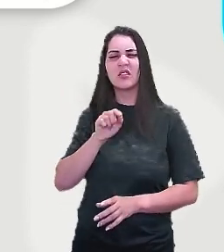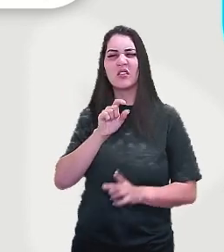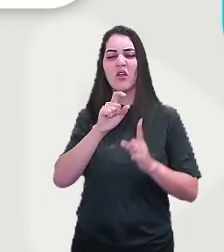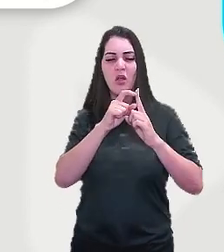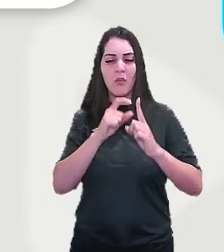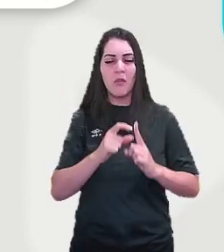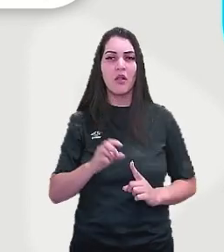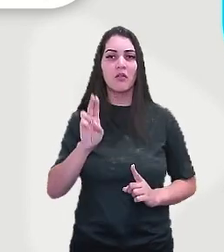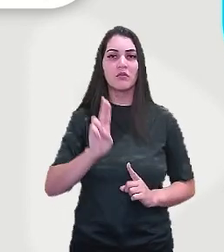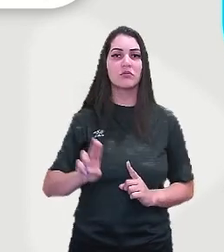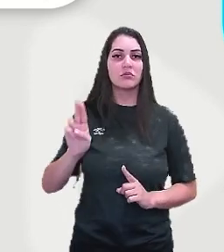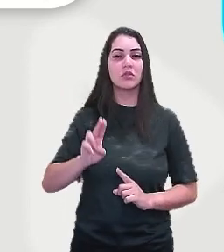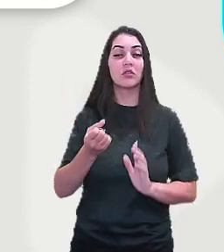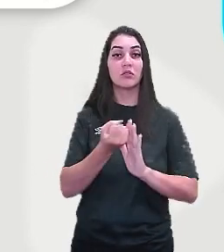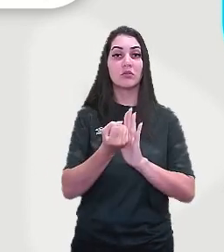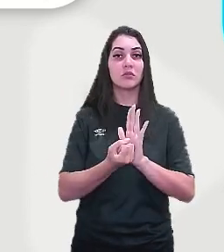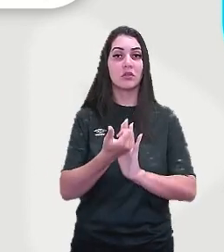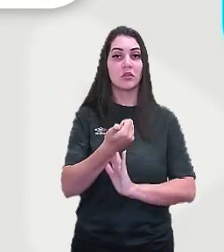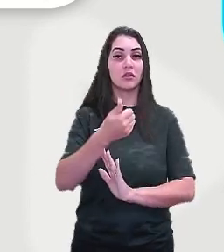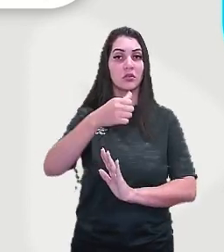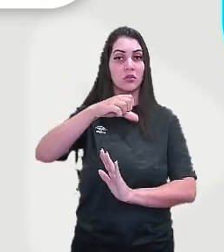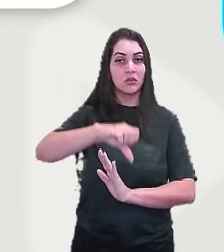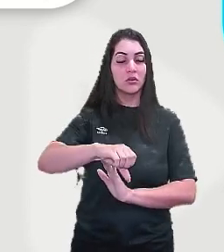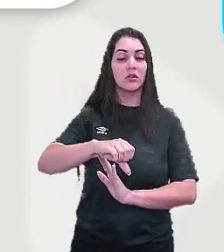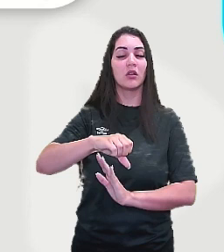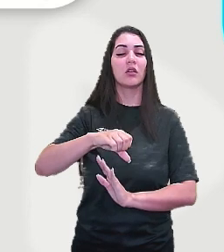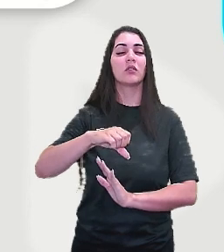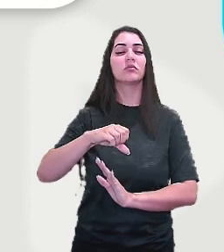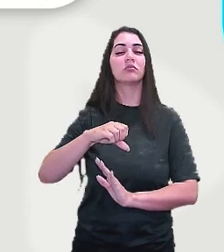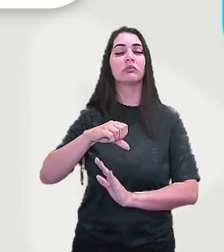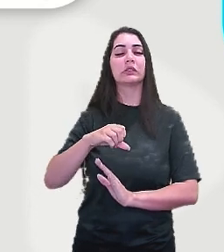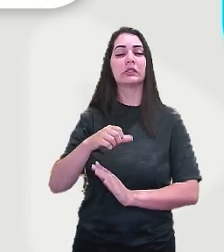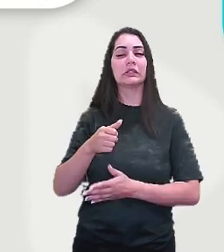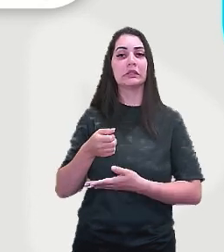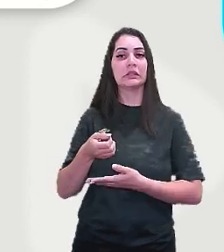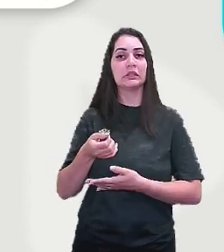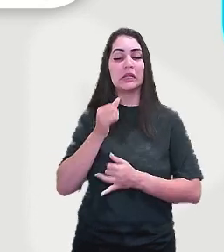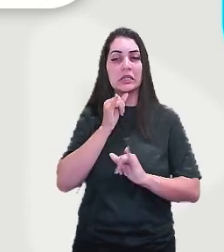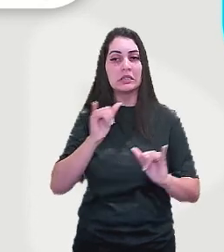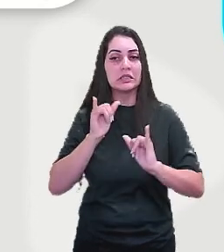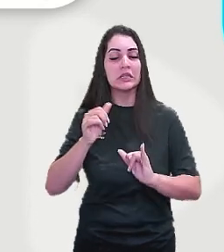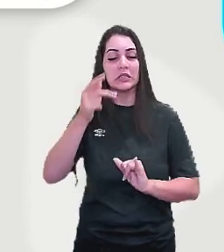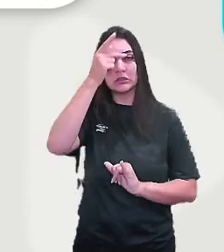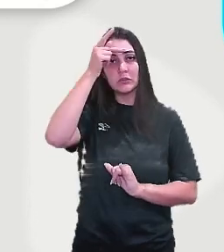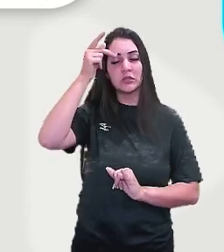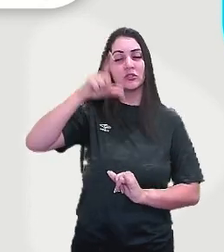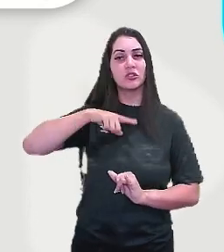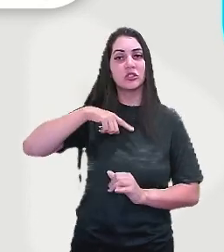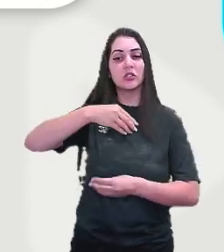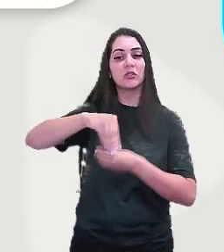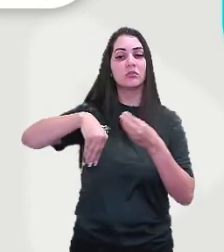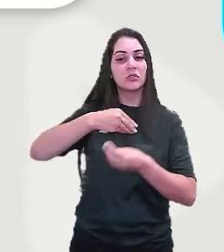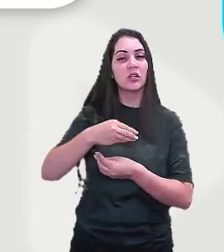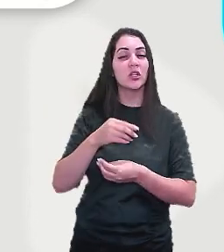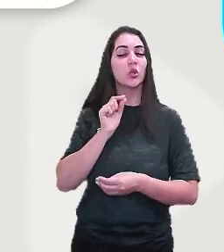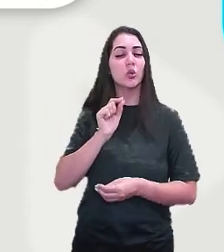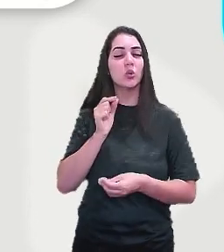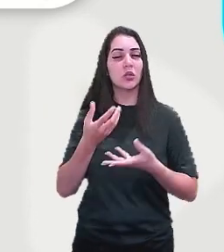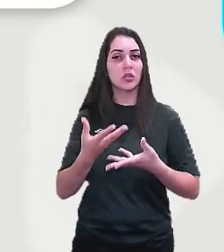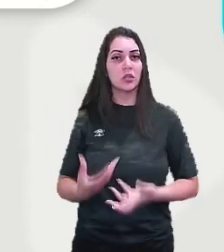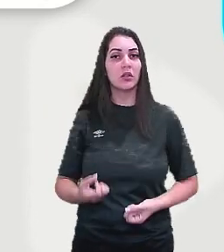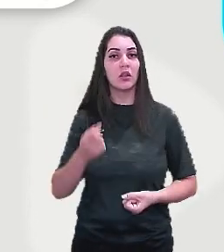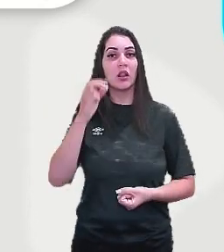XIX para designar essas pessoas que tinham a mestiçagem diferente do que eles aceitavam. Lembrando